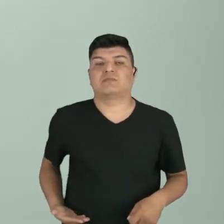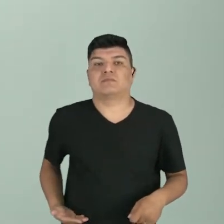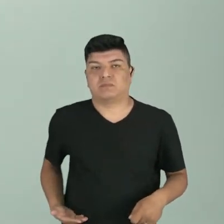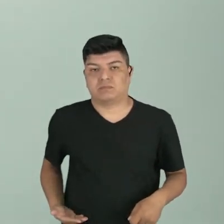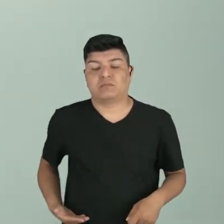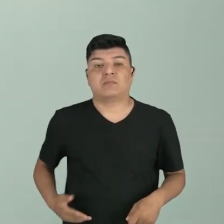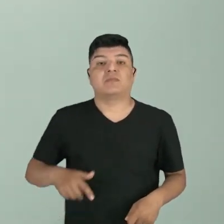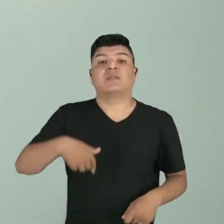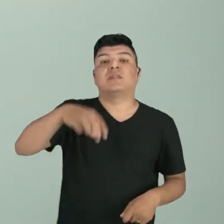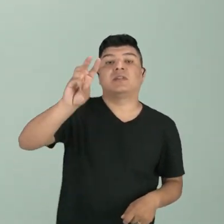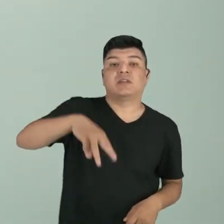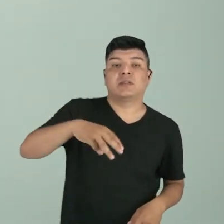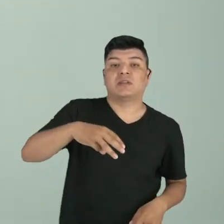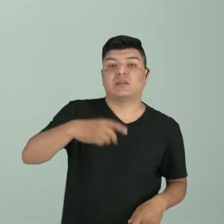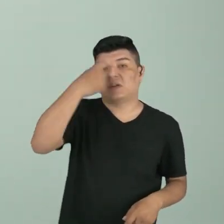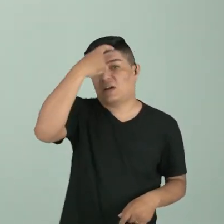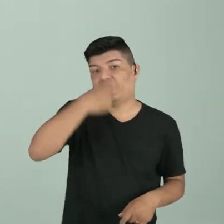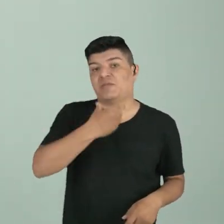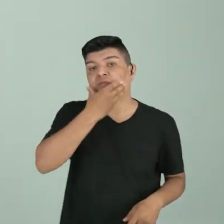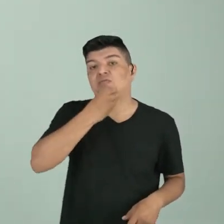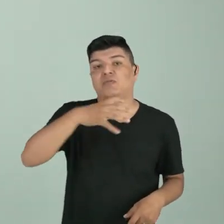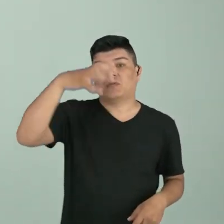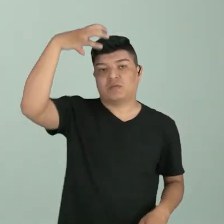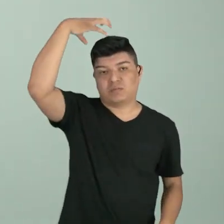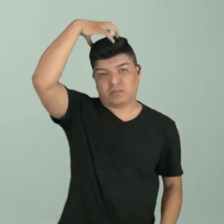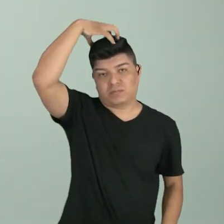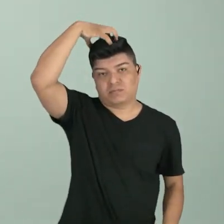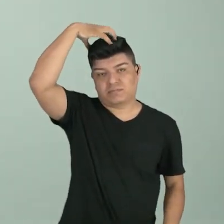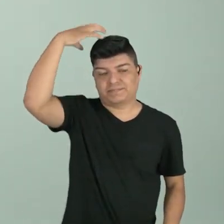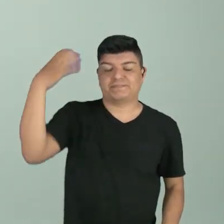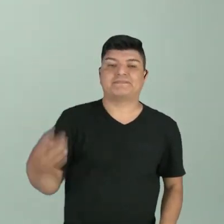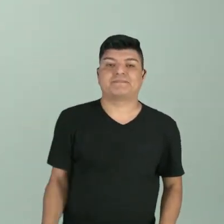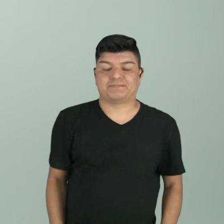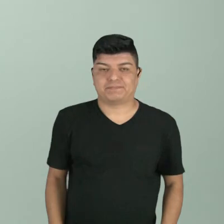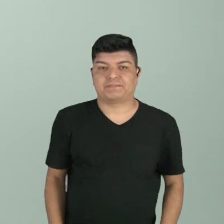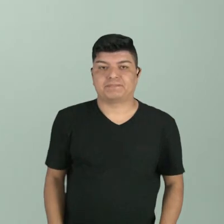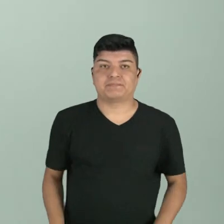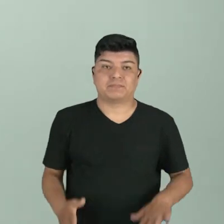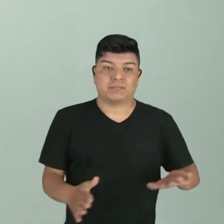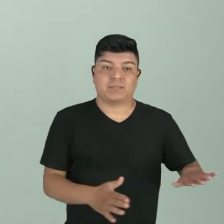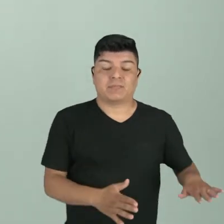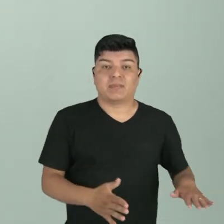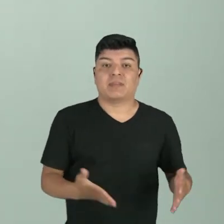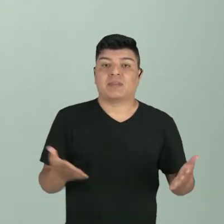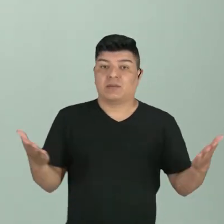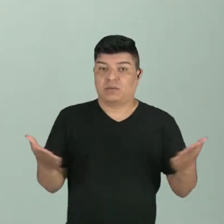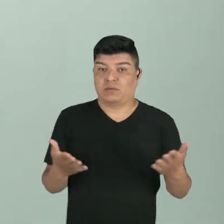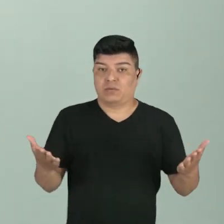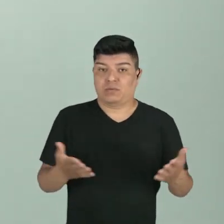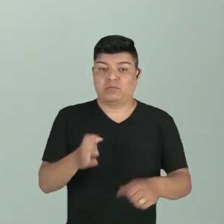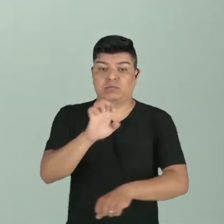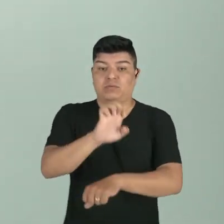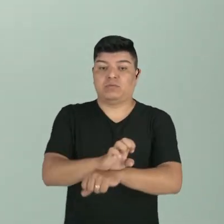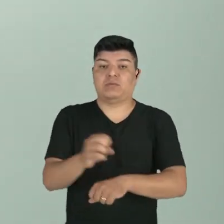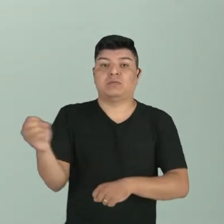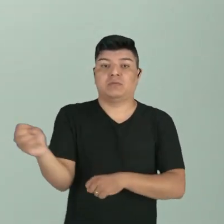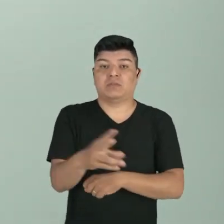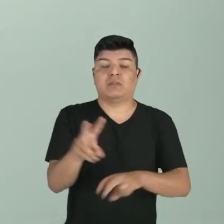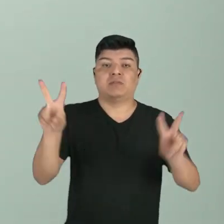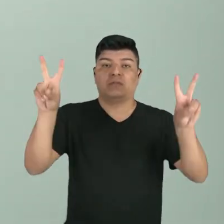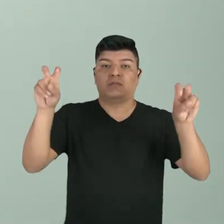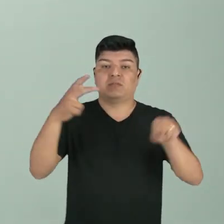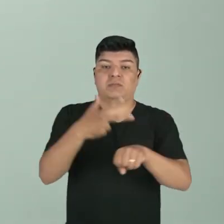governante era justamente a figura do rei. Prezados alunos, a formação do Estado moderno foi o tema da